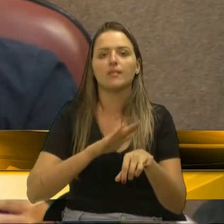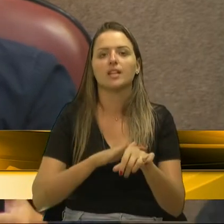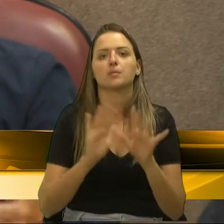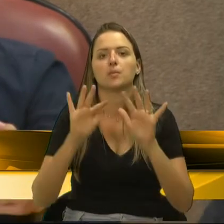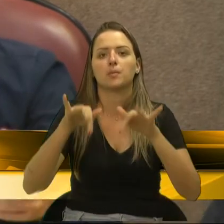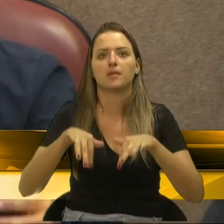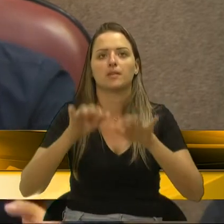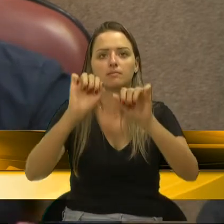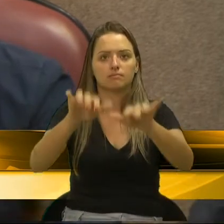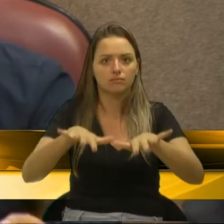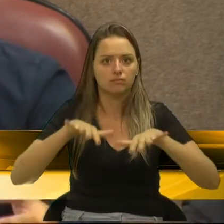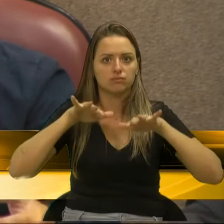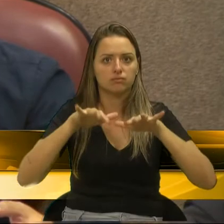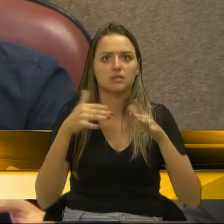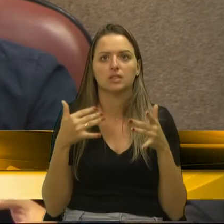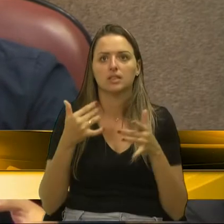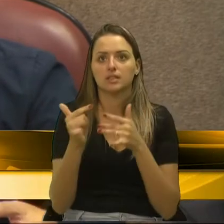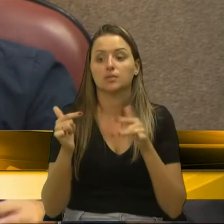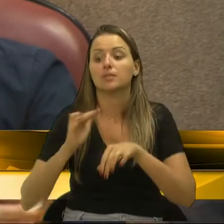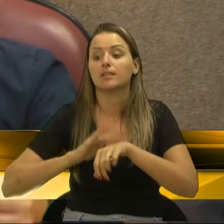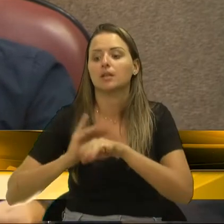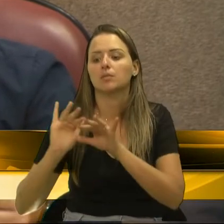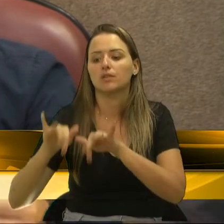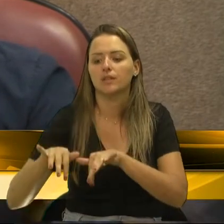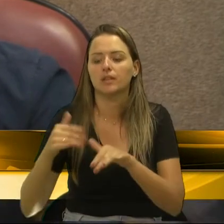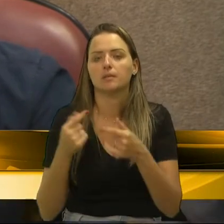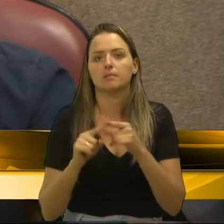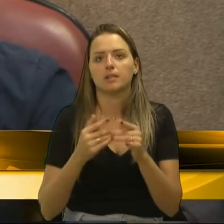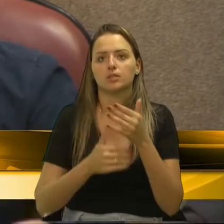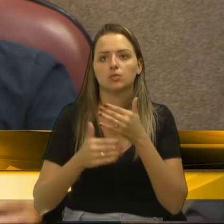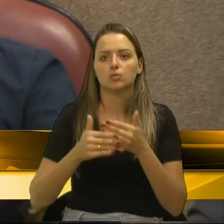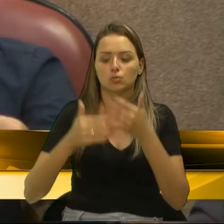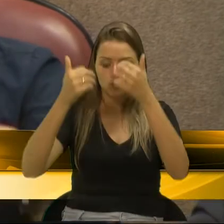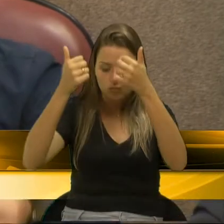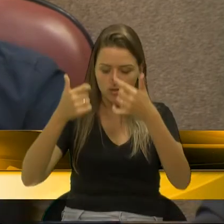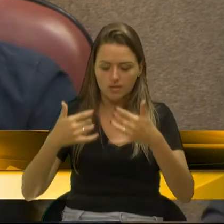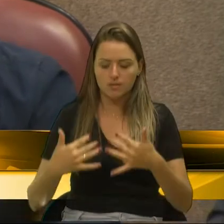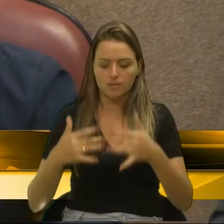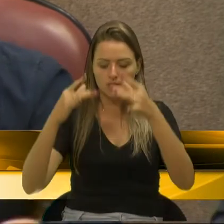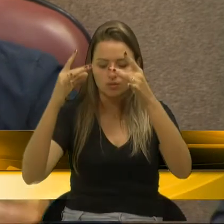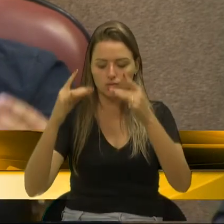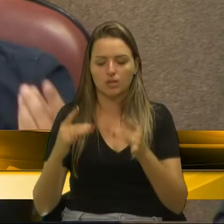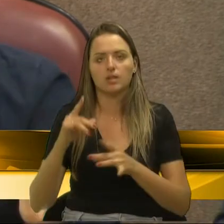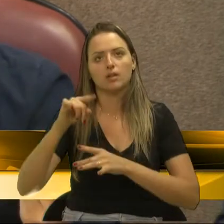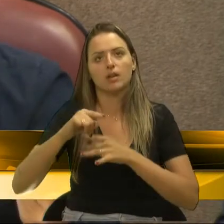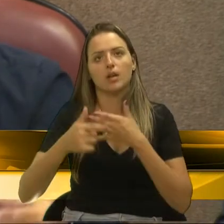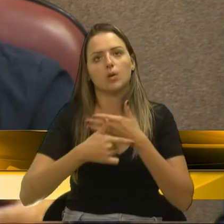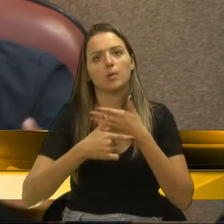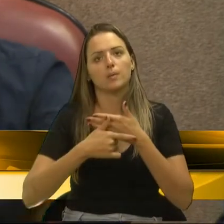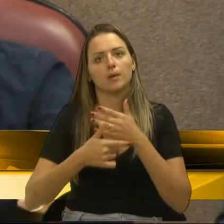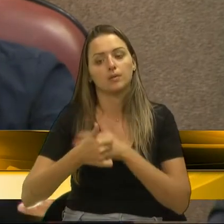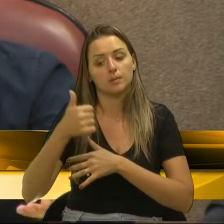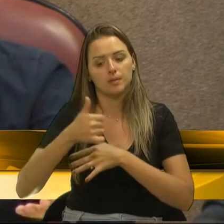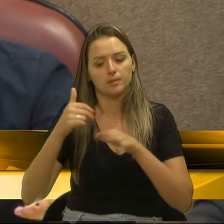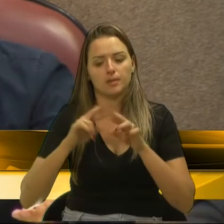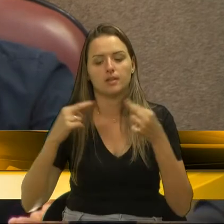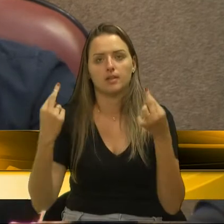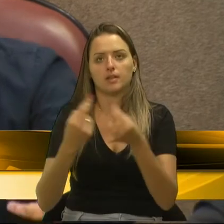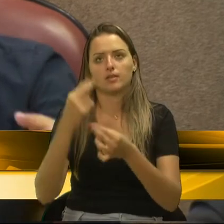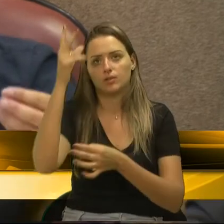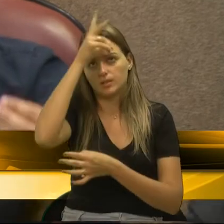ela vá até o momento que precise ser todas as dúvidas esclarecidas. E esse é o principal papel dessa primeira audiência, porque pode ser que a gente faça